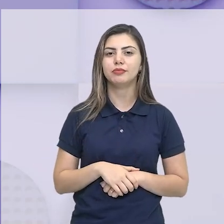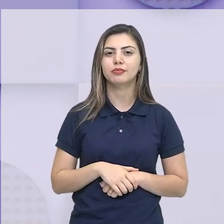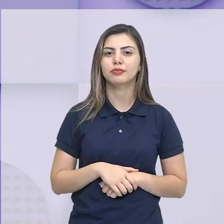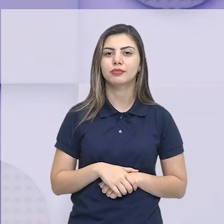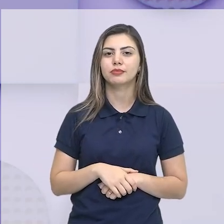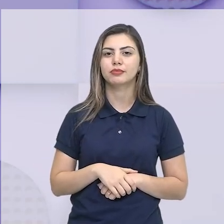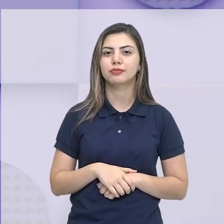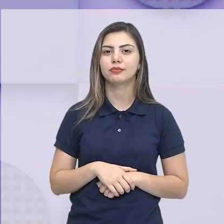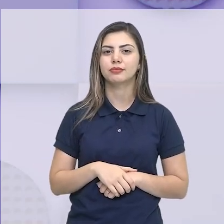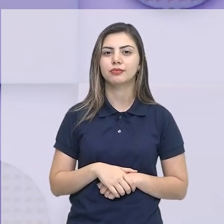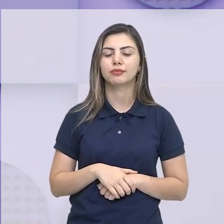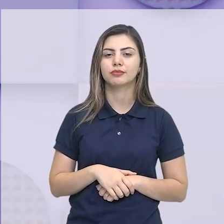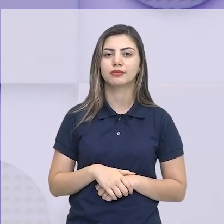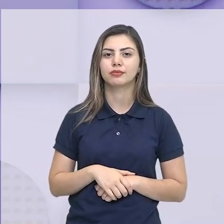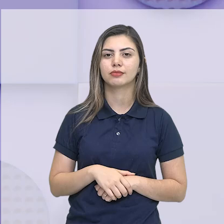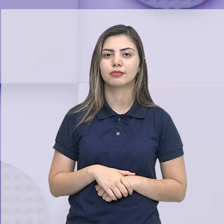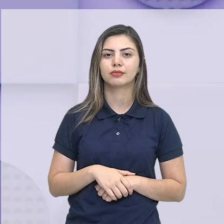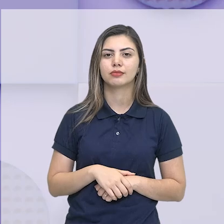falar?